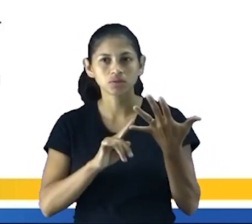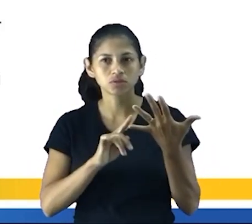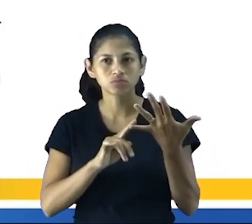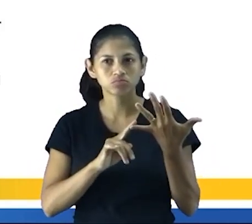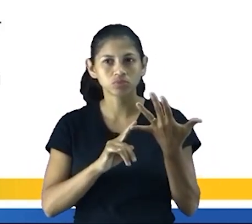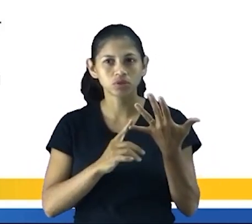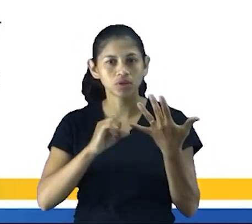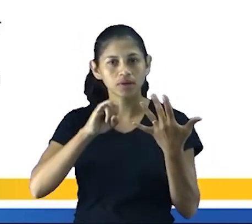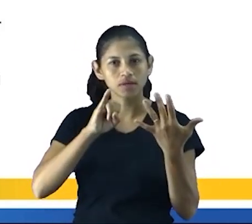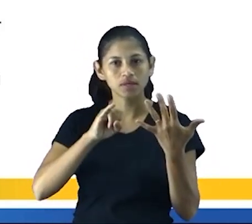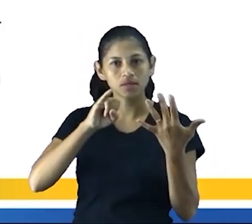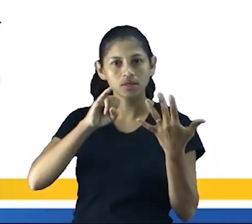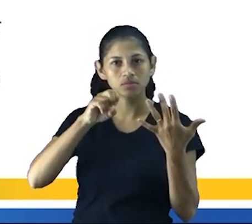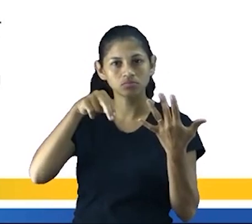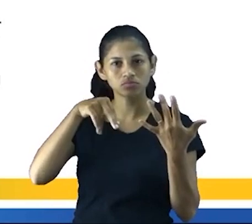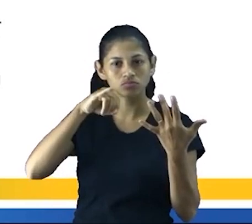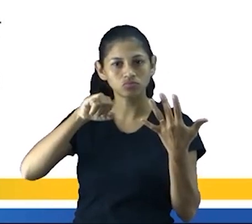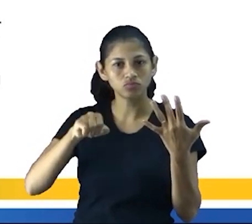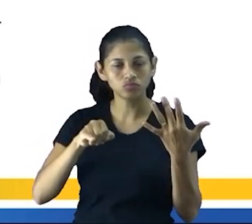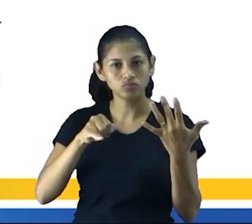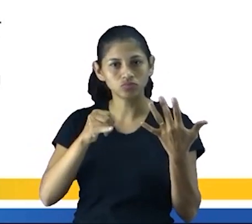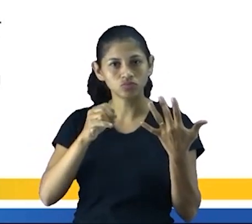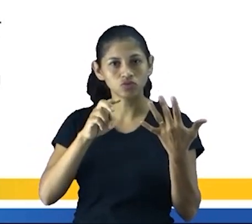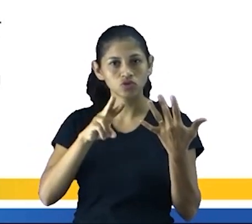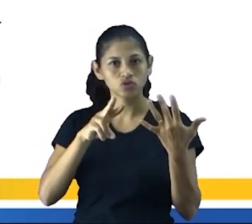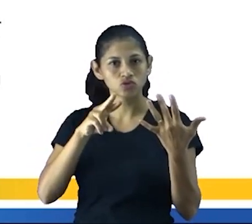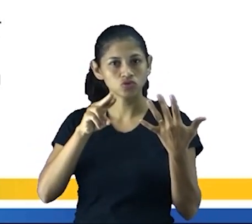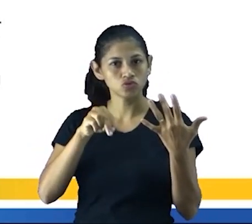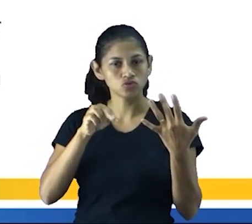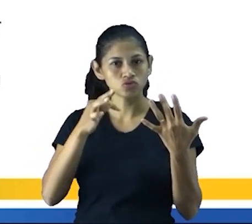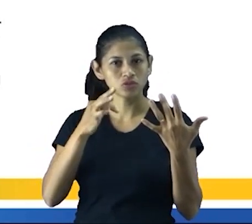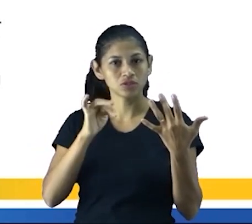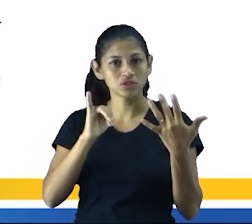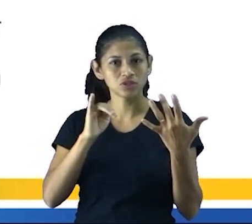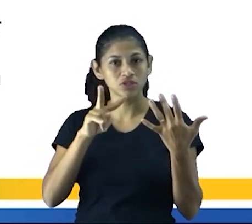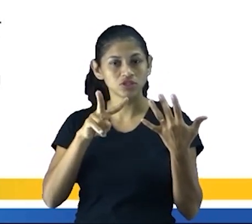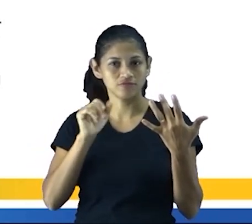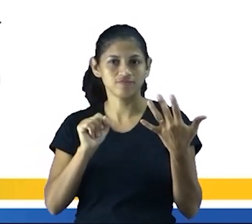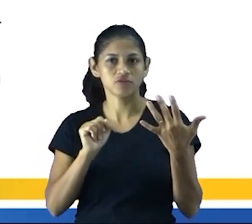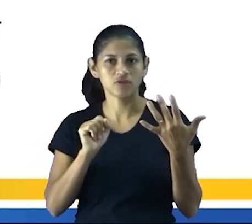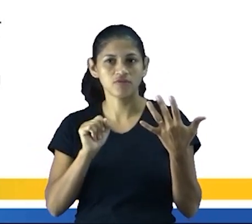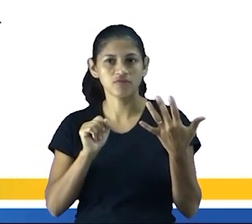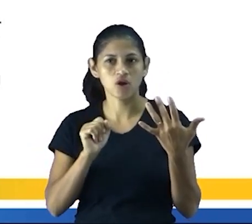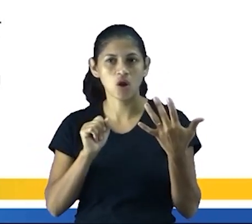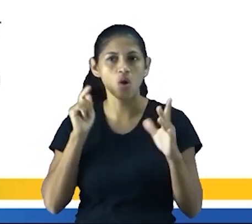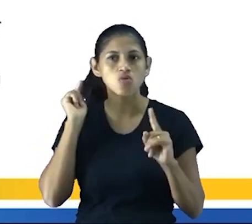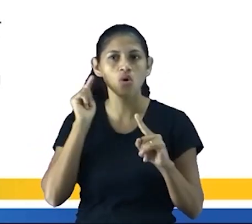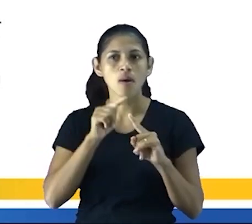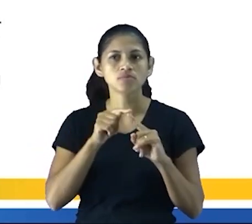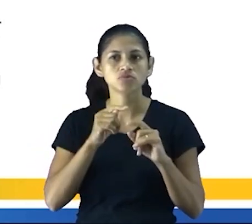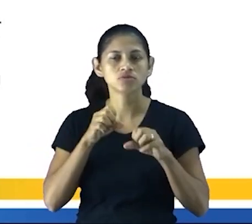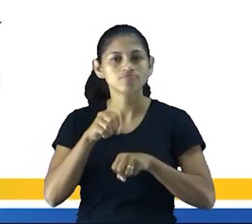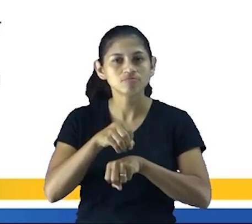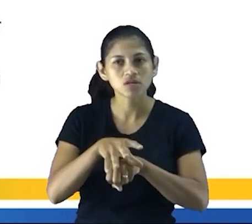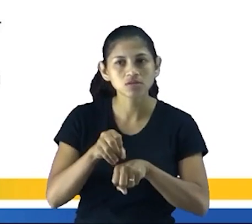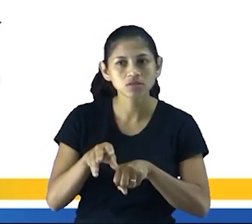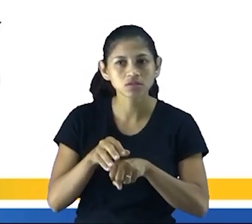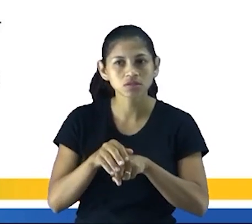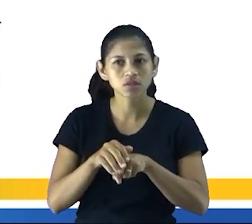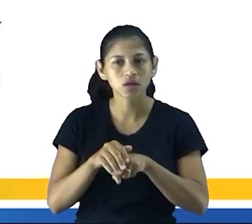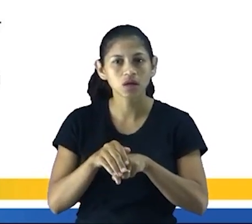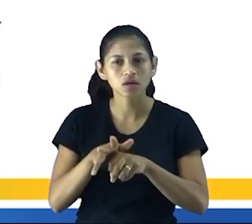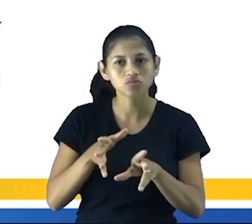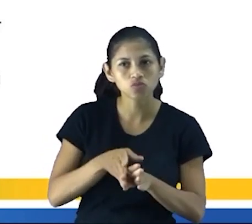que é a injunção, ensinar ou instruir sobre algo com o objetivo de levar a uma ação,